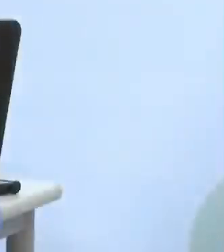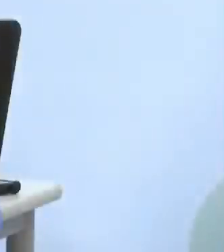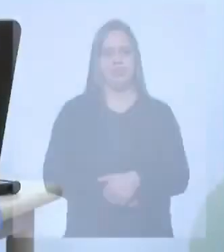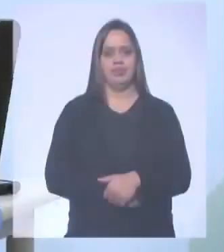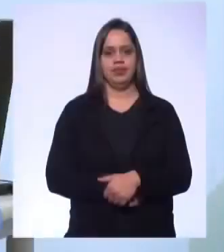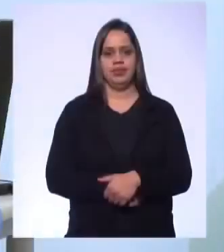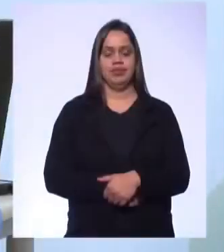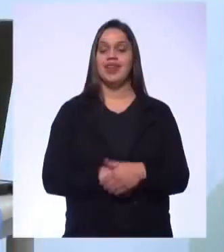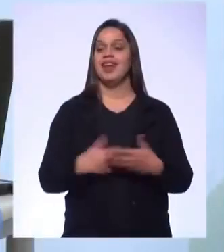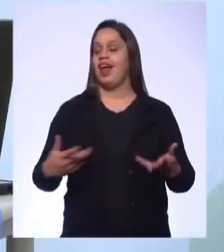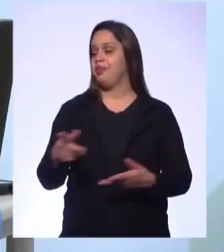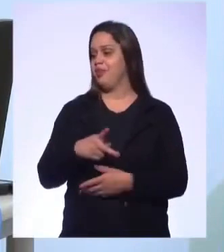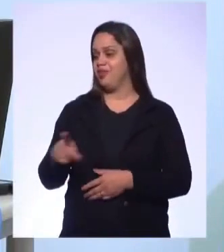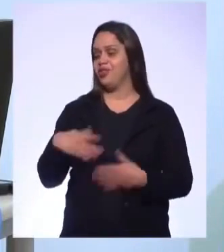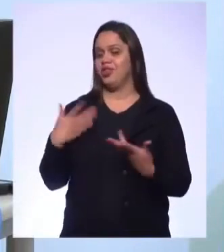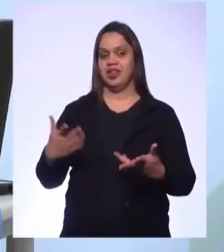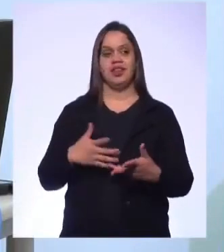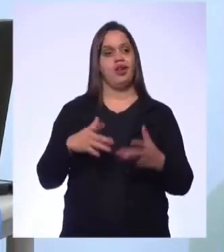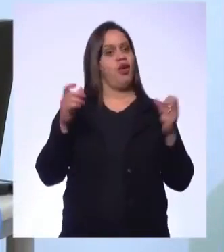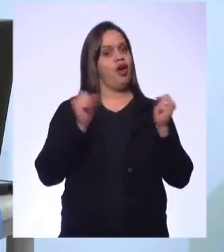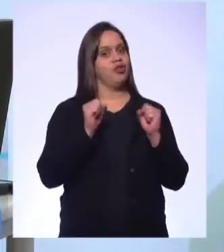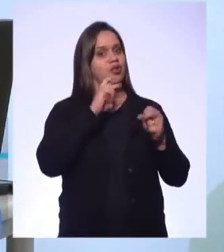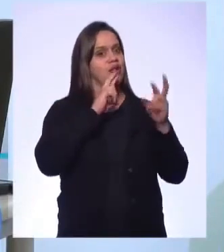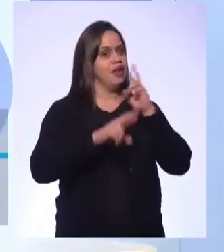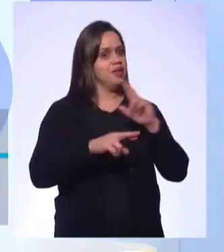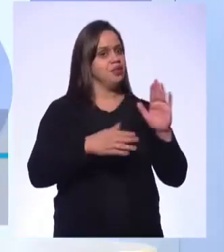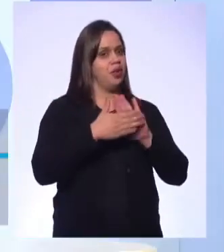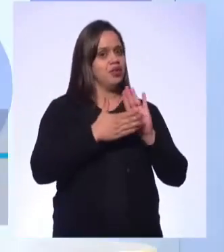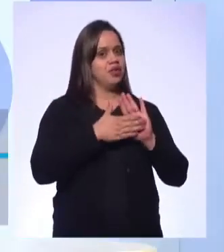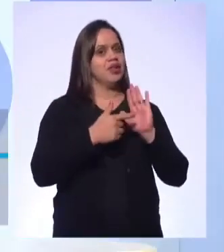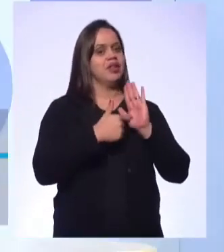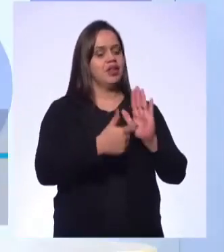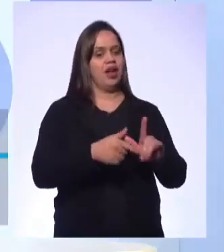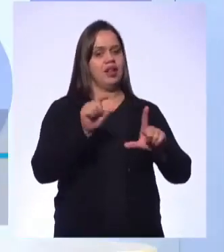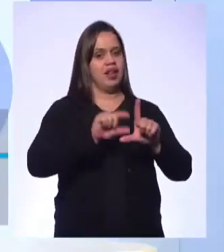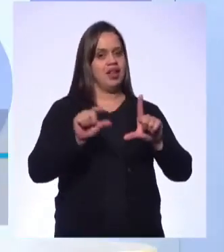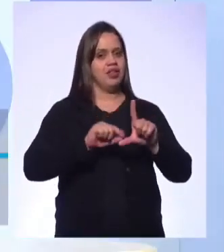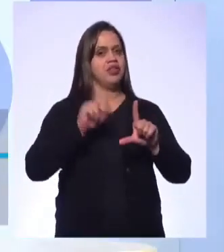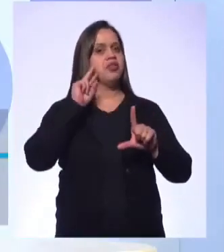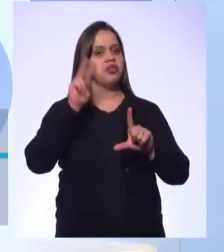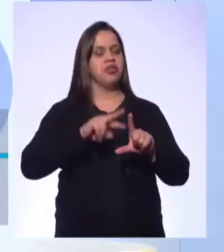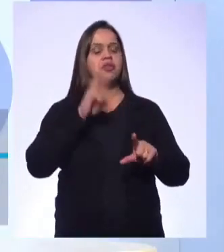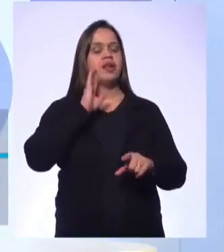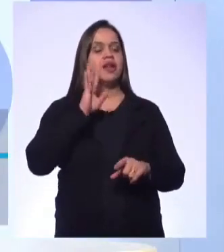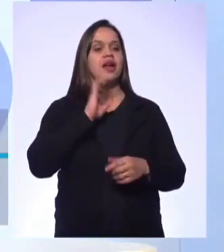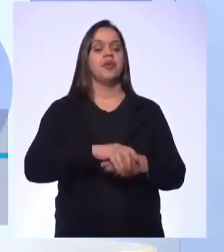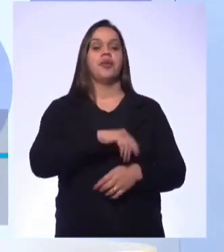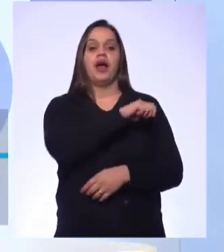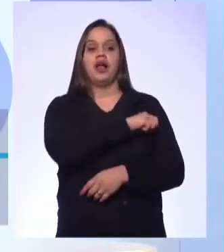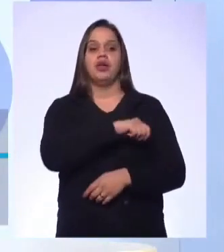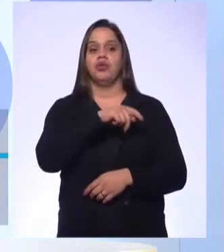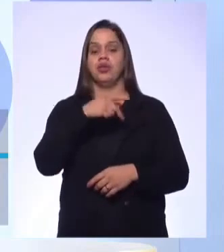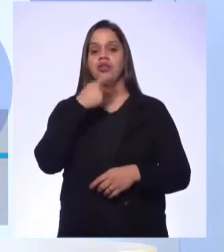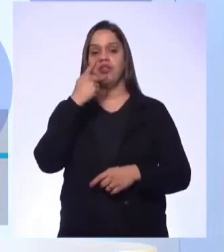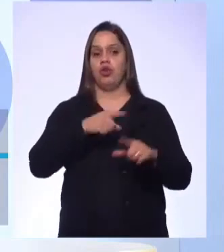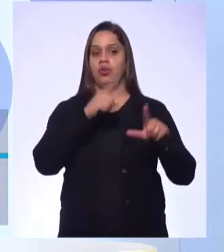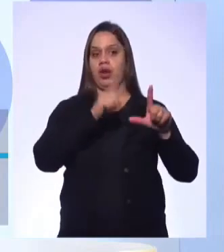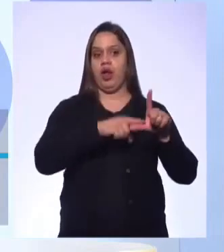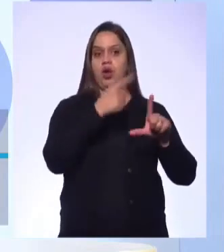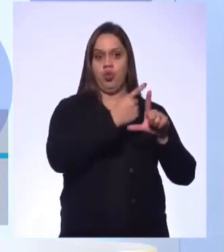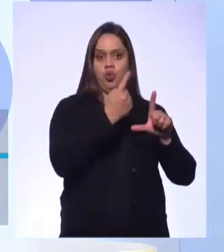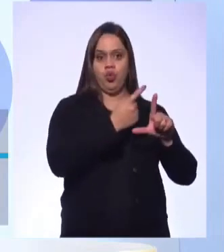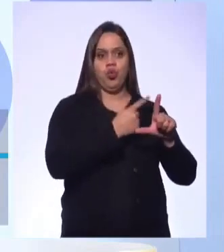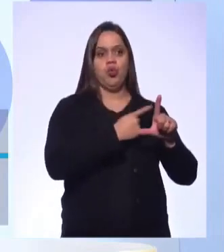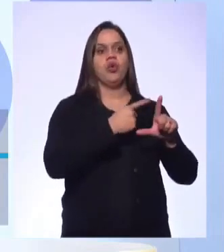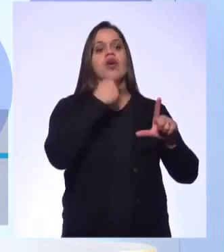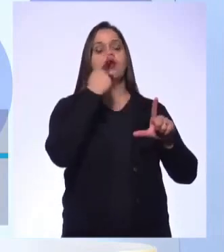E a ideia? Olha, Adorei as propostas. eles estão respondendo umas coisas bem legais. A Kimberly colocou assim, para né? Ela colocou a